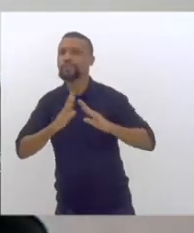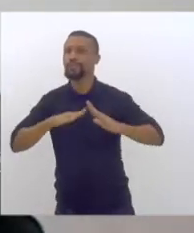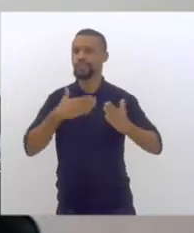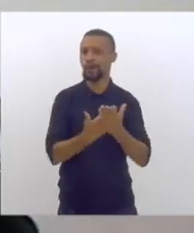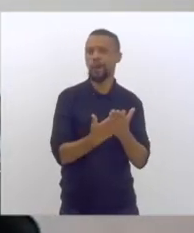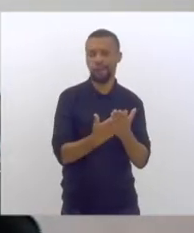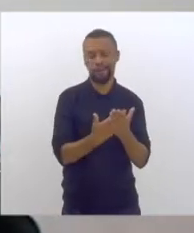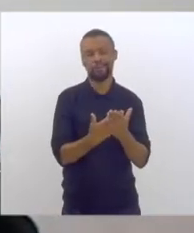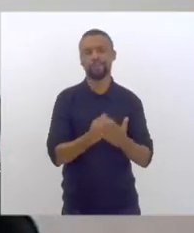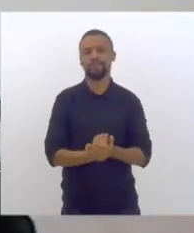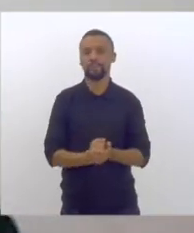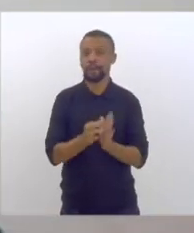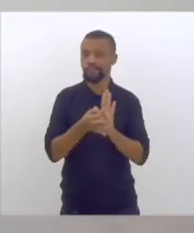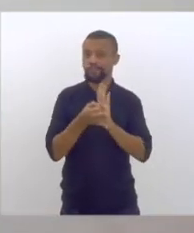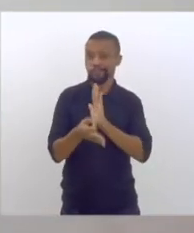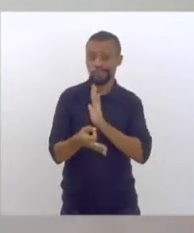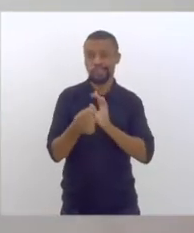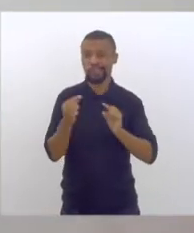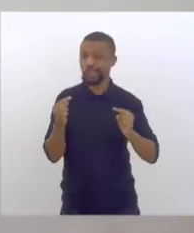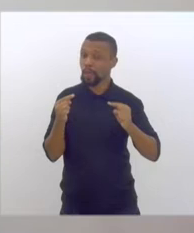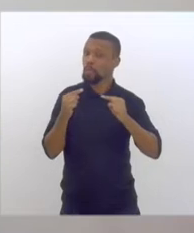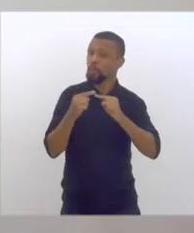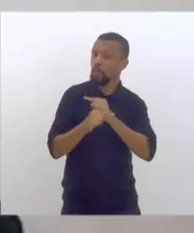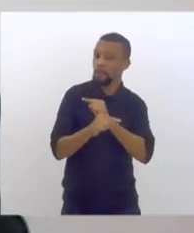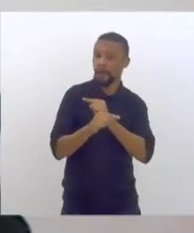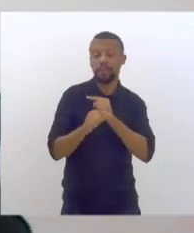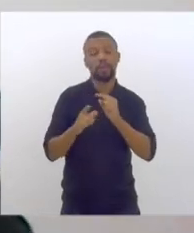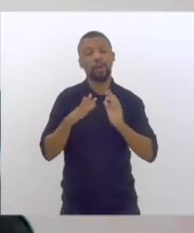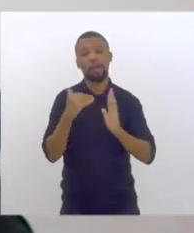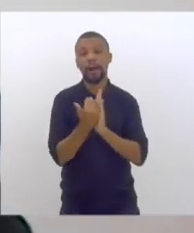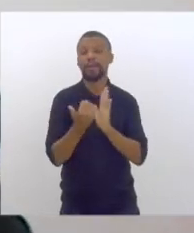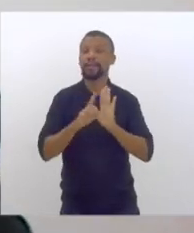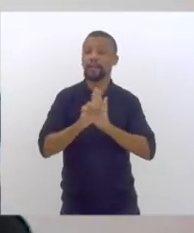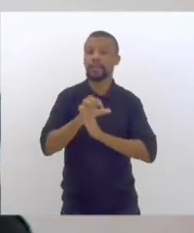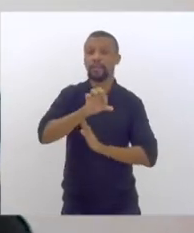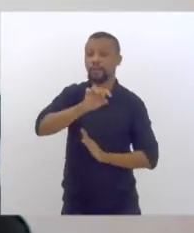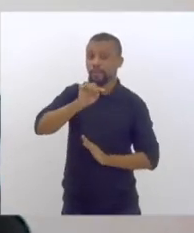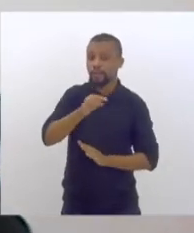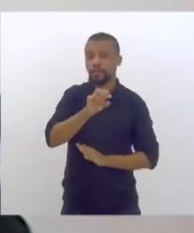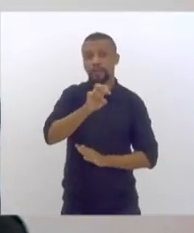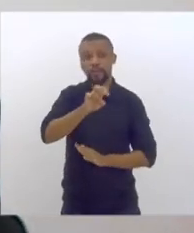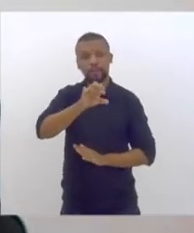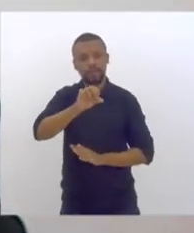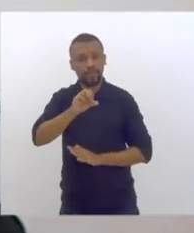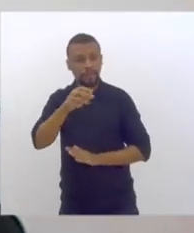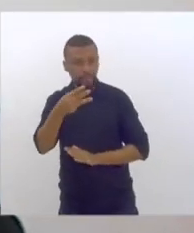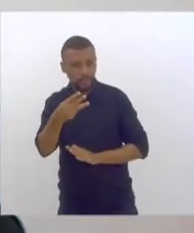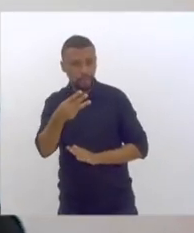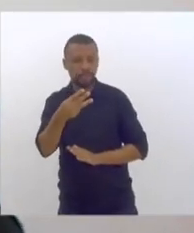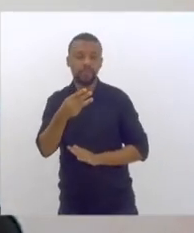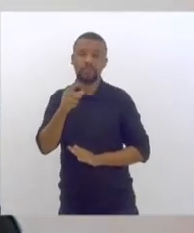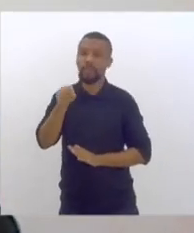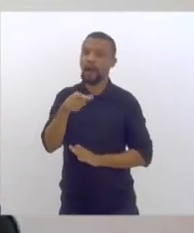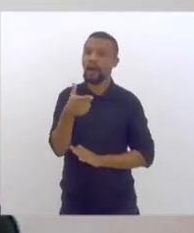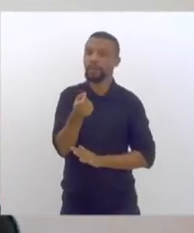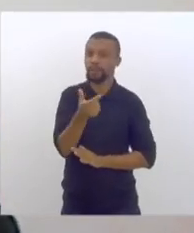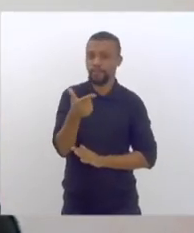parecer é pela prejudicar habilidade com base nas leis 9593 de